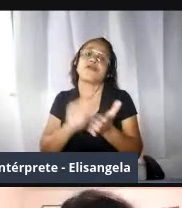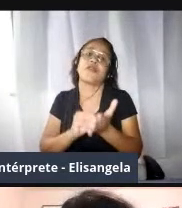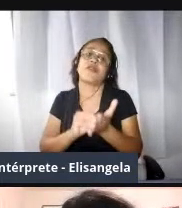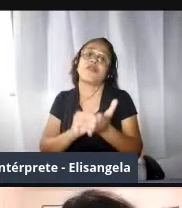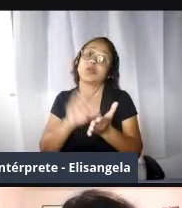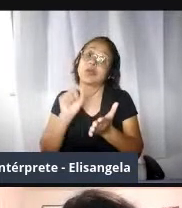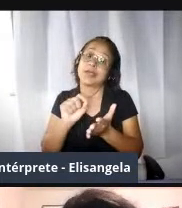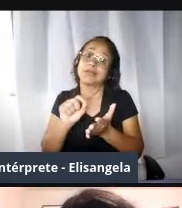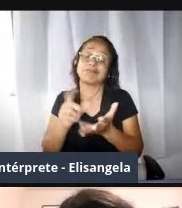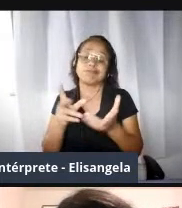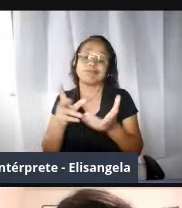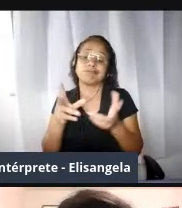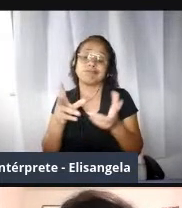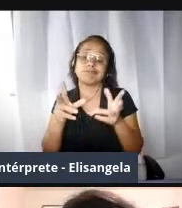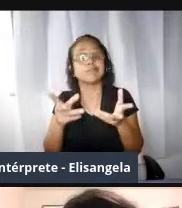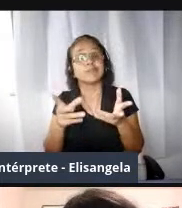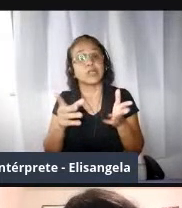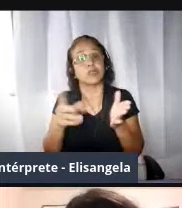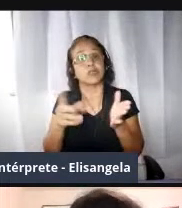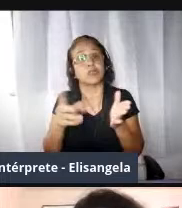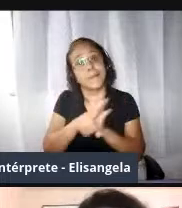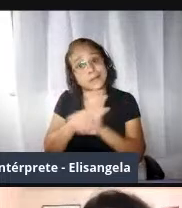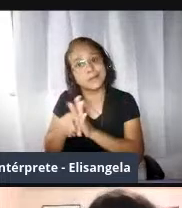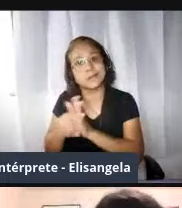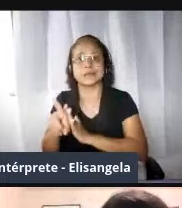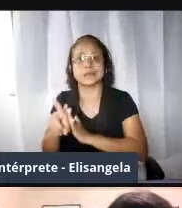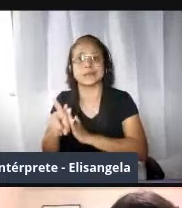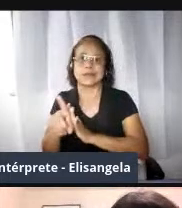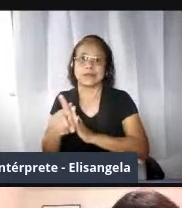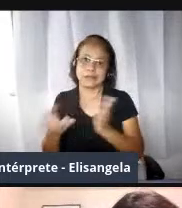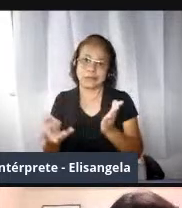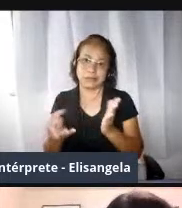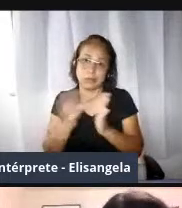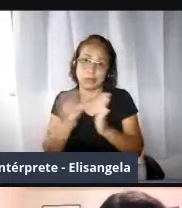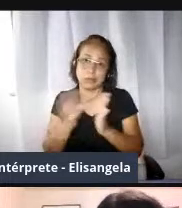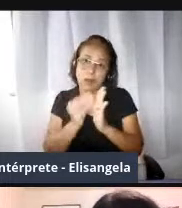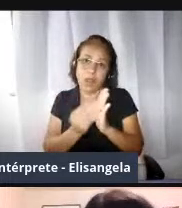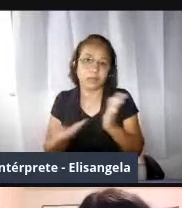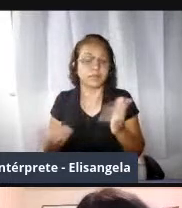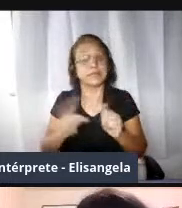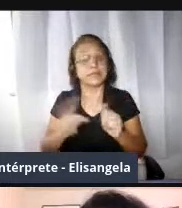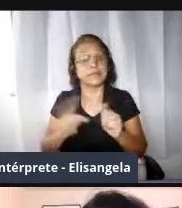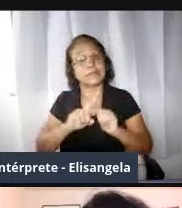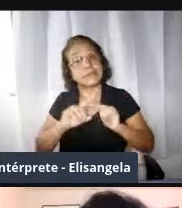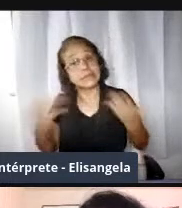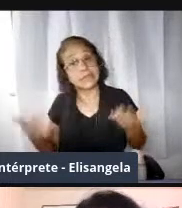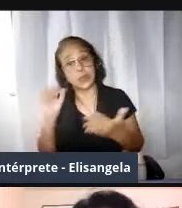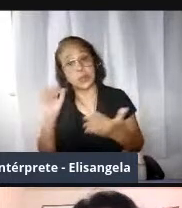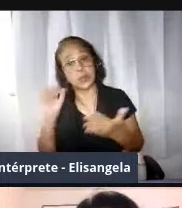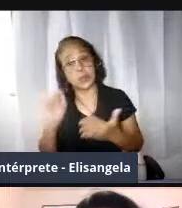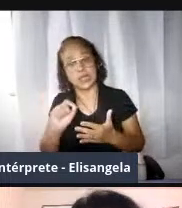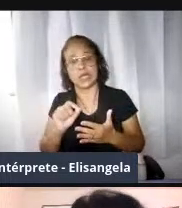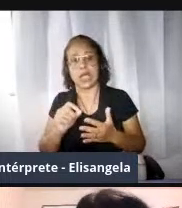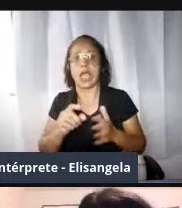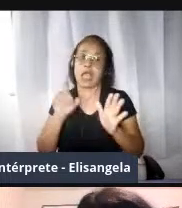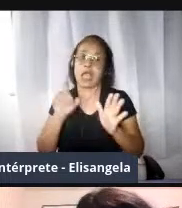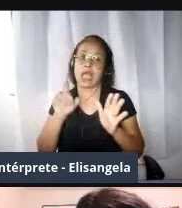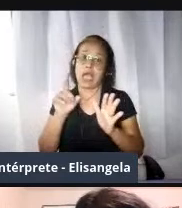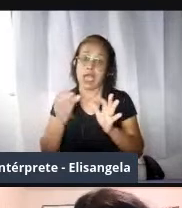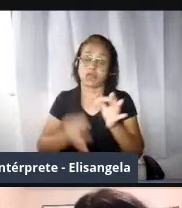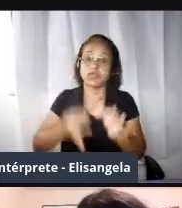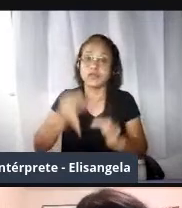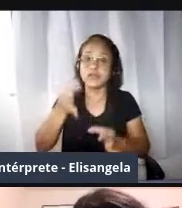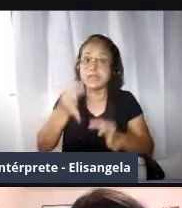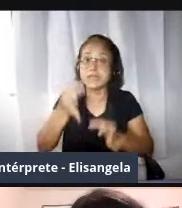que eu botei aqui no slide para relembrar. Então, aquela justificativa, né, que eu botei no slide anterior, de que a história da educação dizia que não era